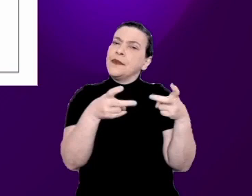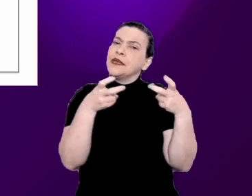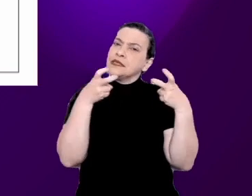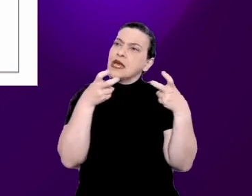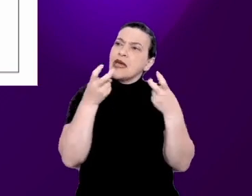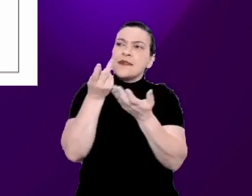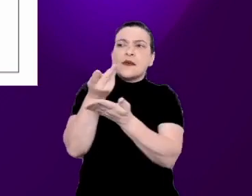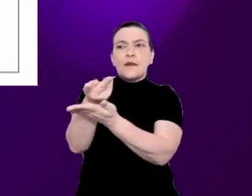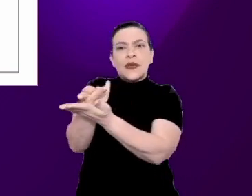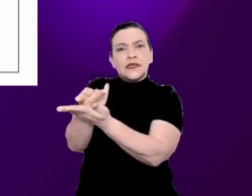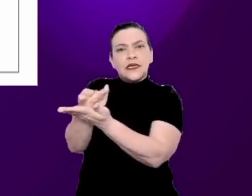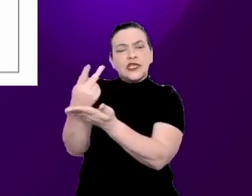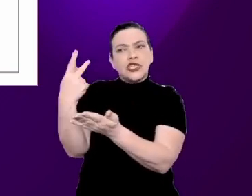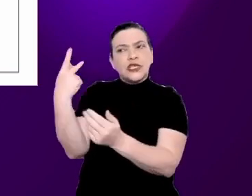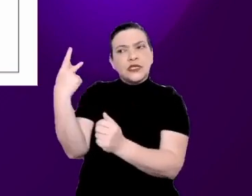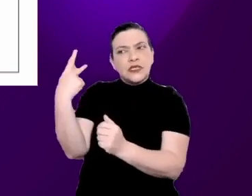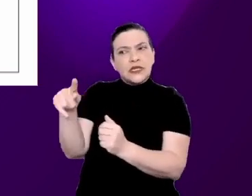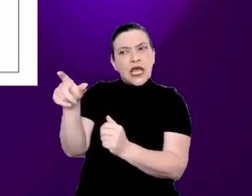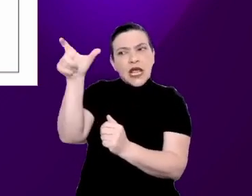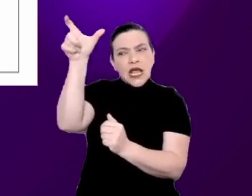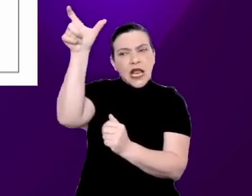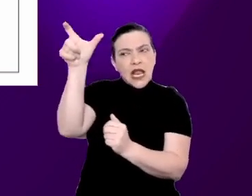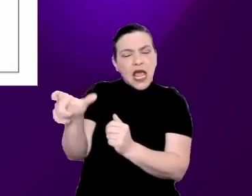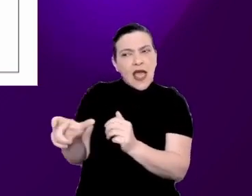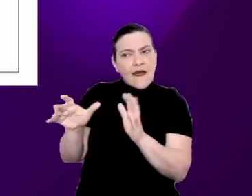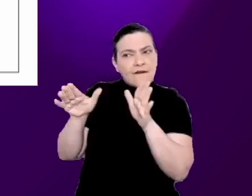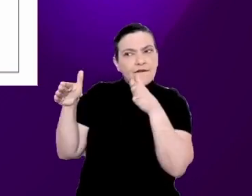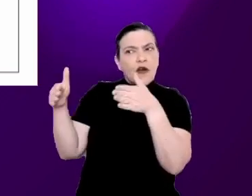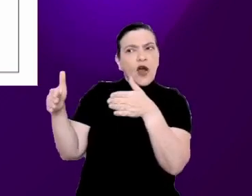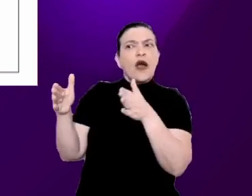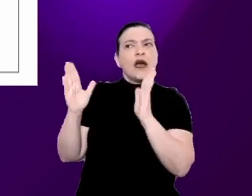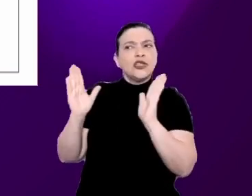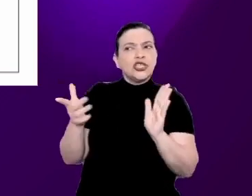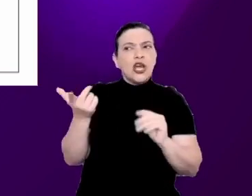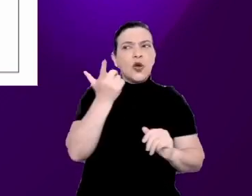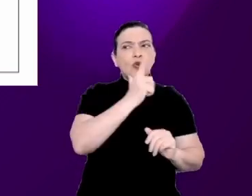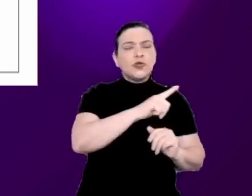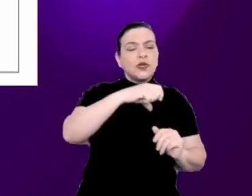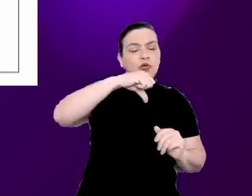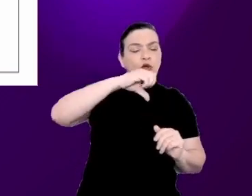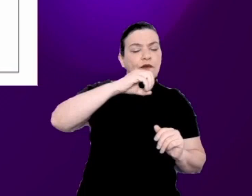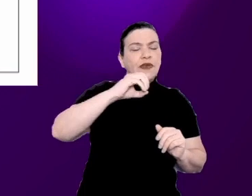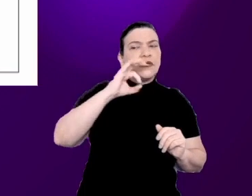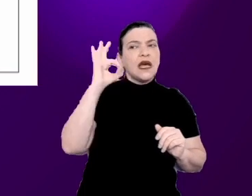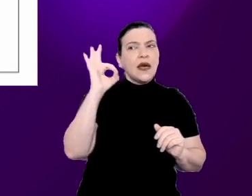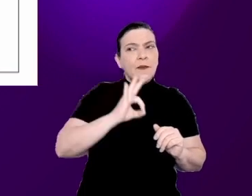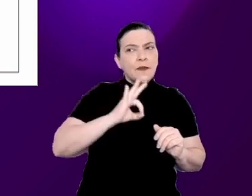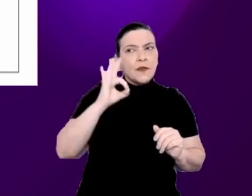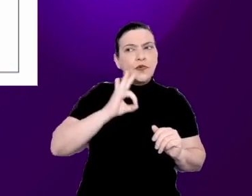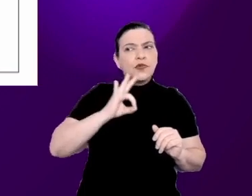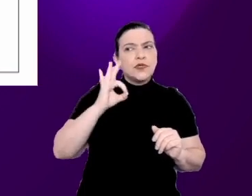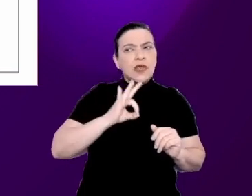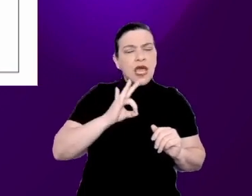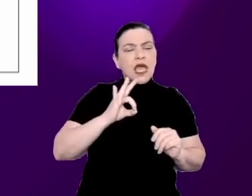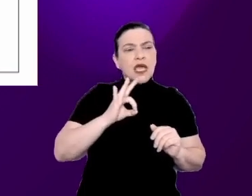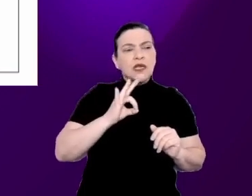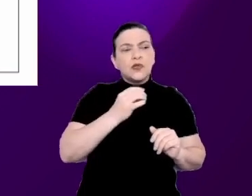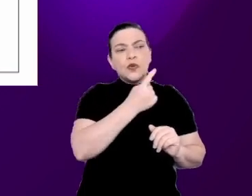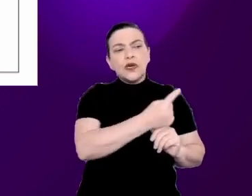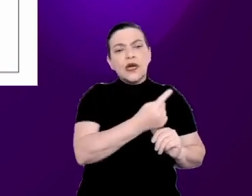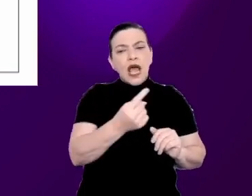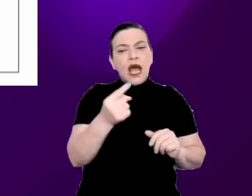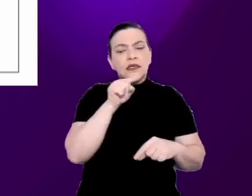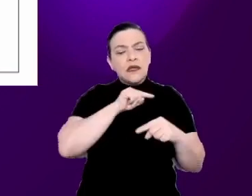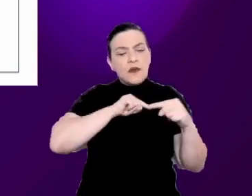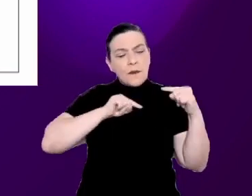ao determinar a sua meta individualizada, 90% da nossa população definiu a sua meta, o que eles